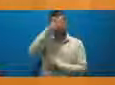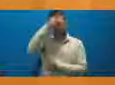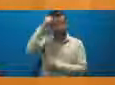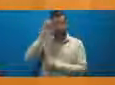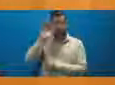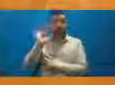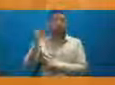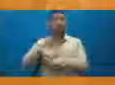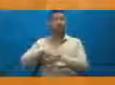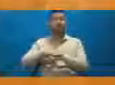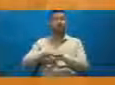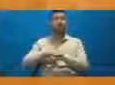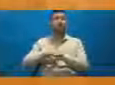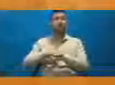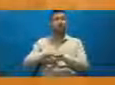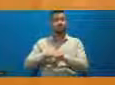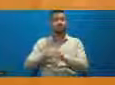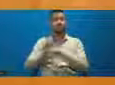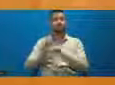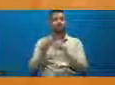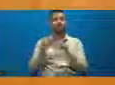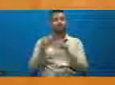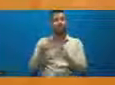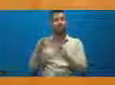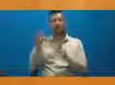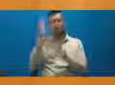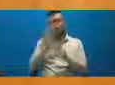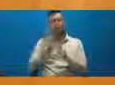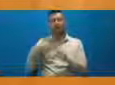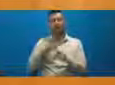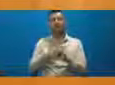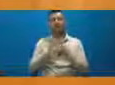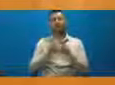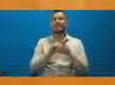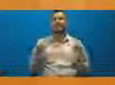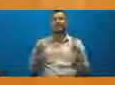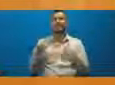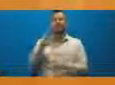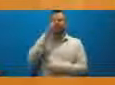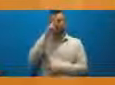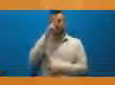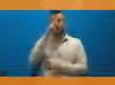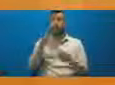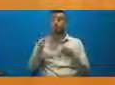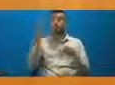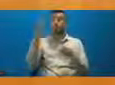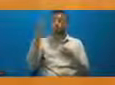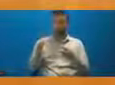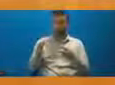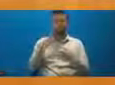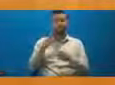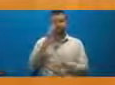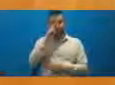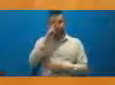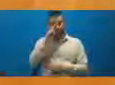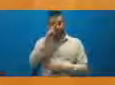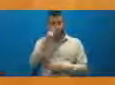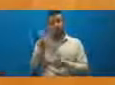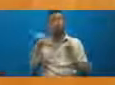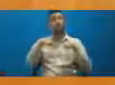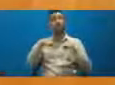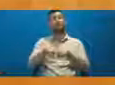do Brasil em que a nossa democracia corre risco em que o nosso futuro está ameaçado e em que ao mesmo tempo